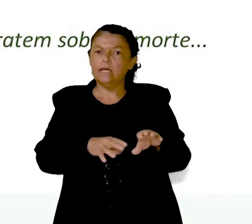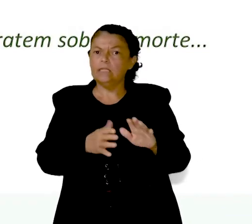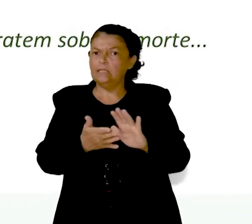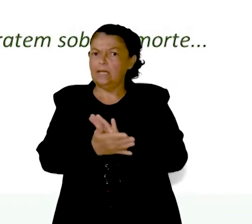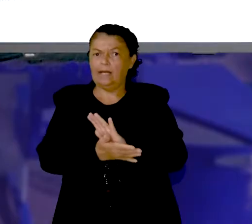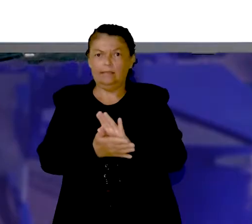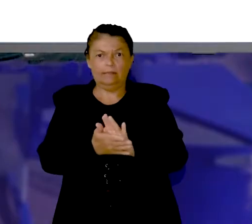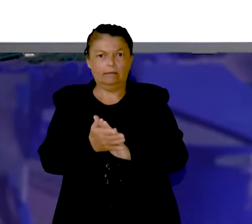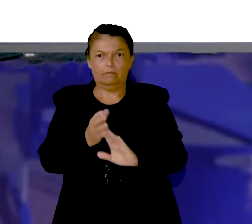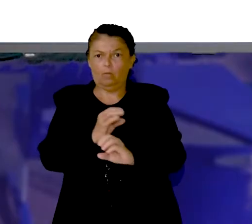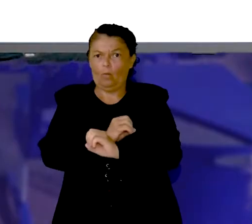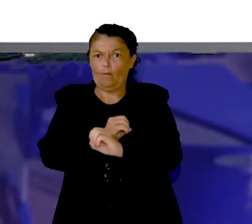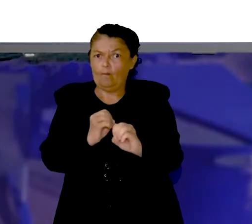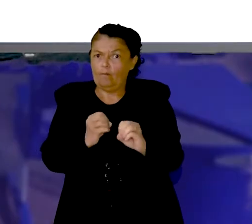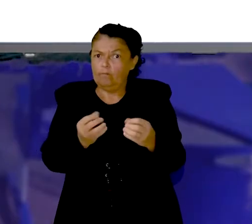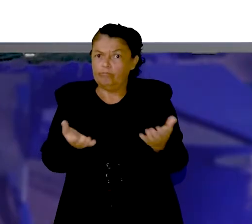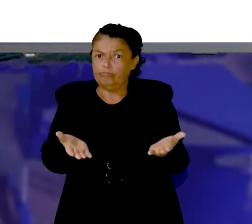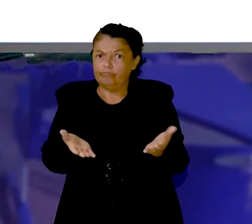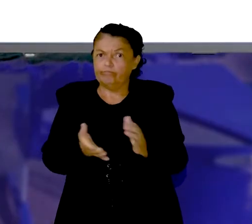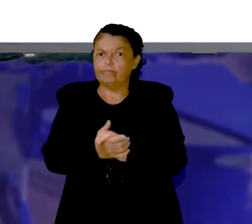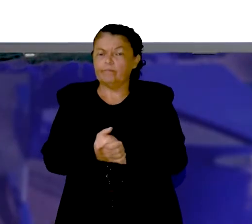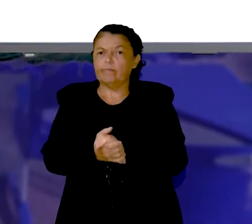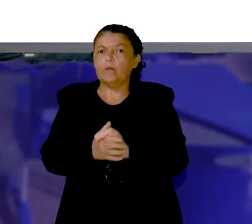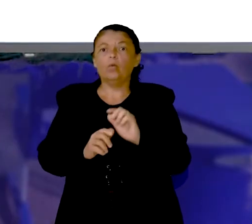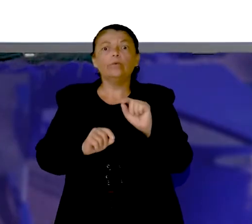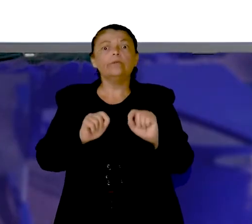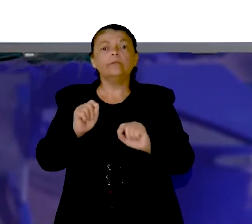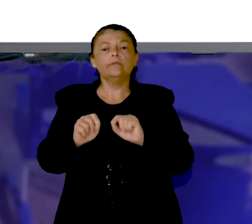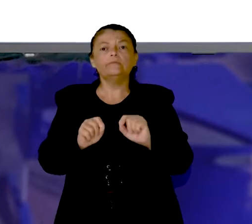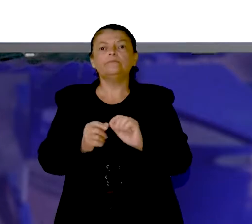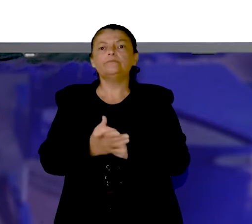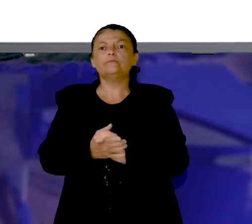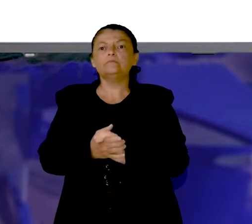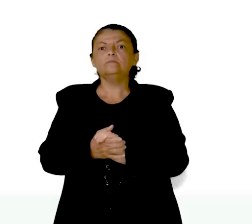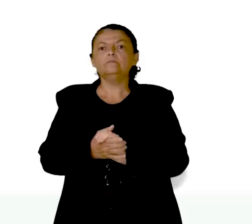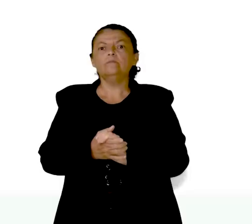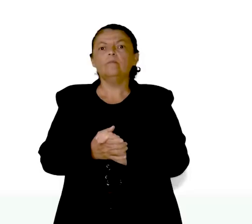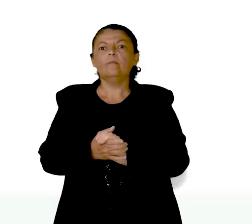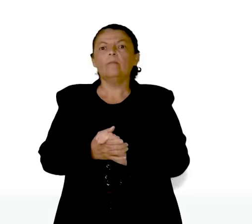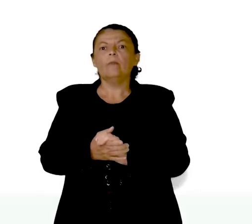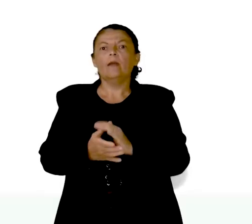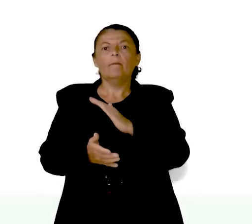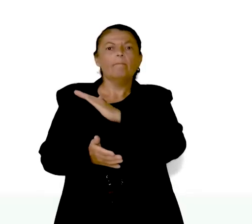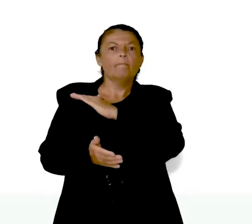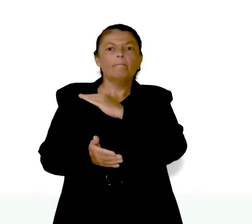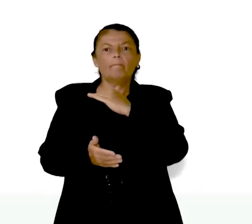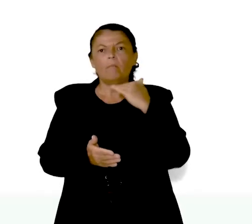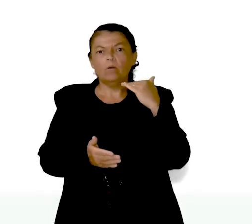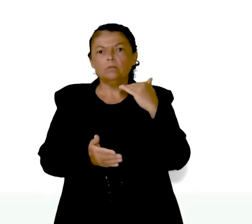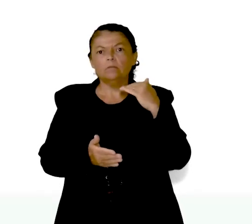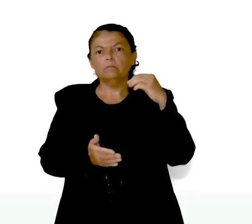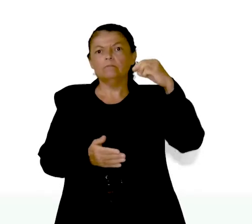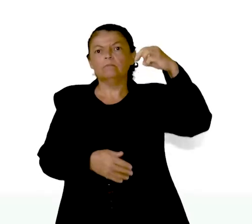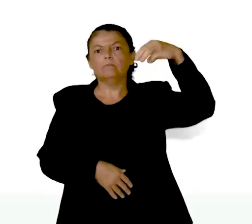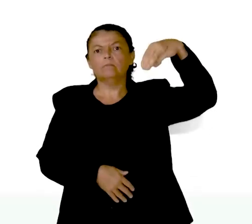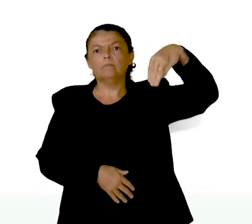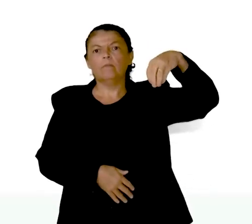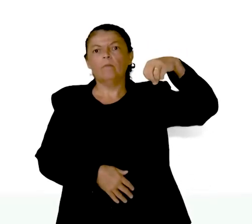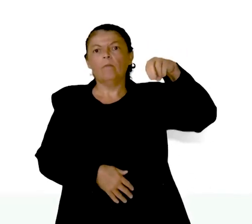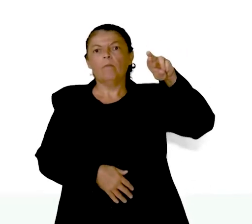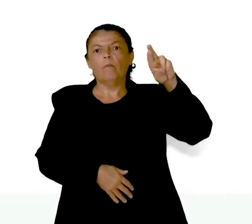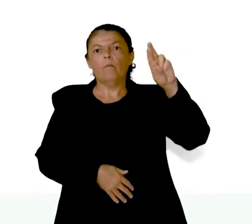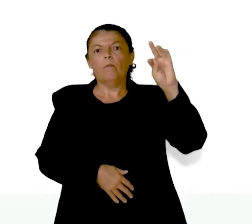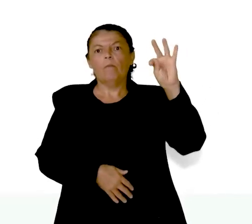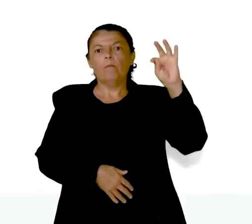certo? O fato é que, diante da morte, não há respostas científicas